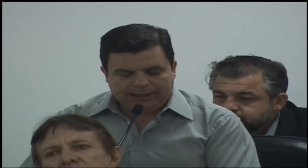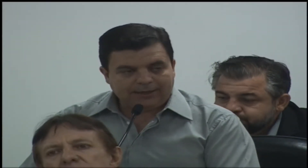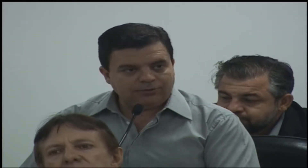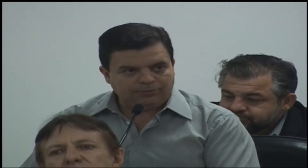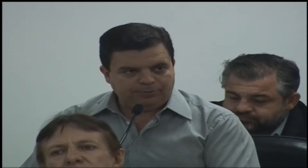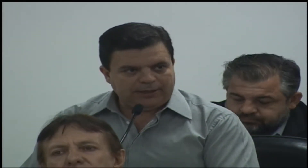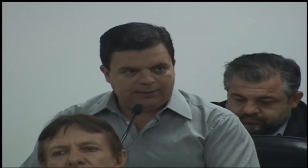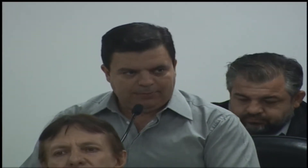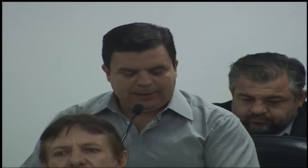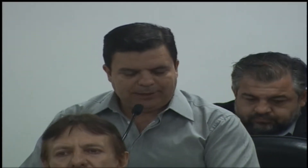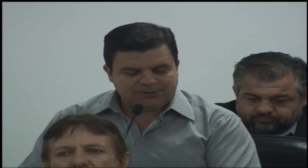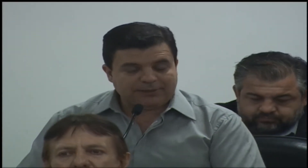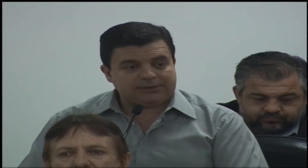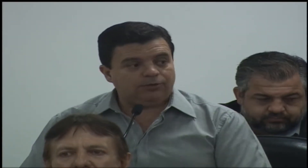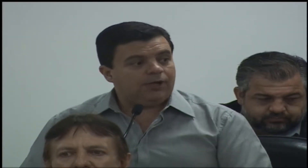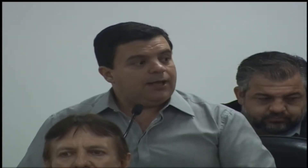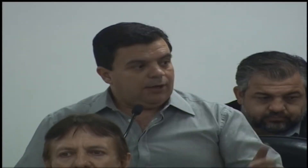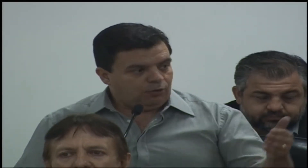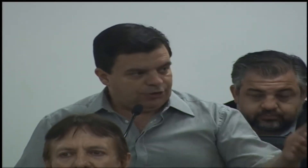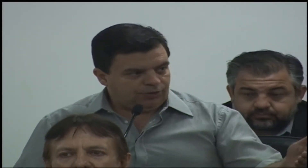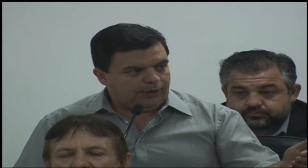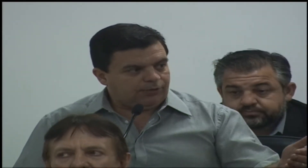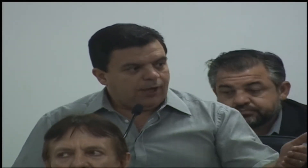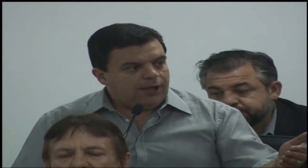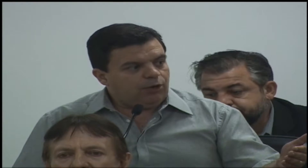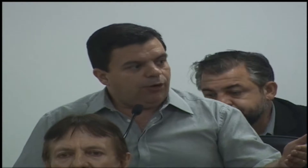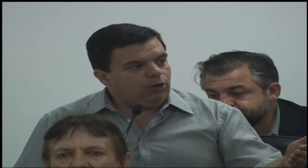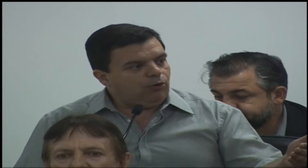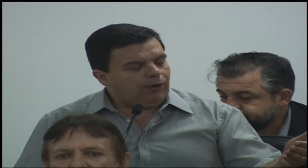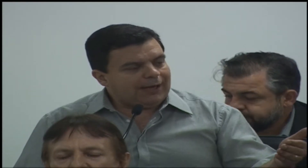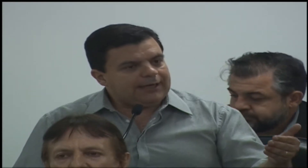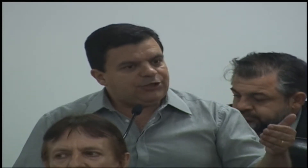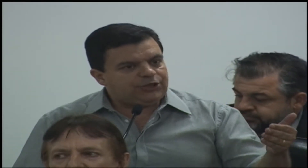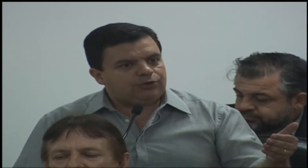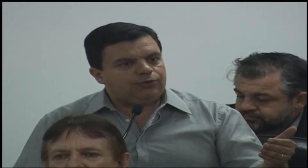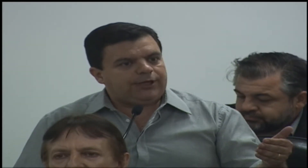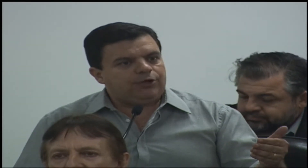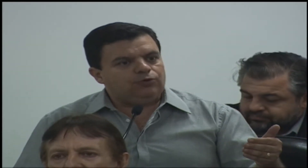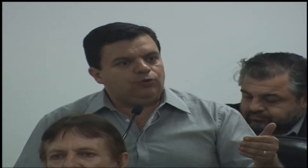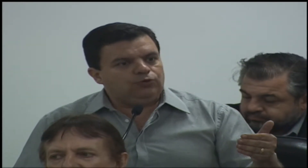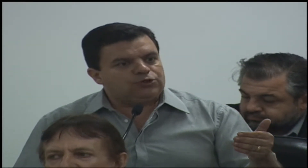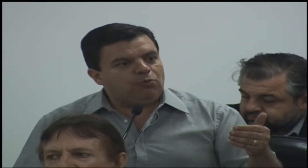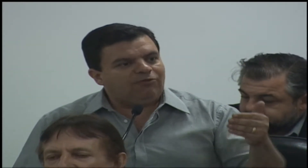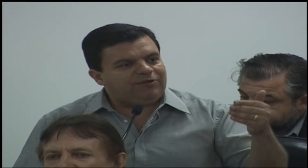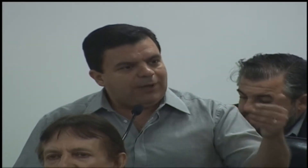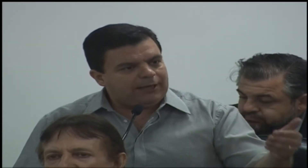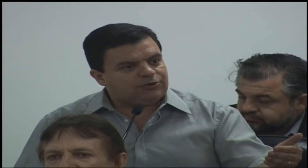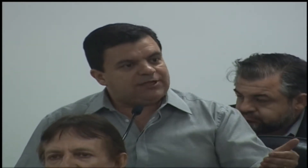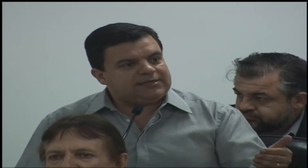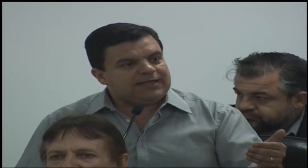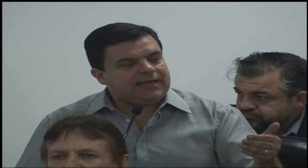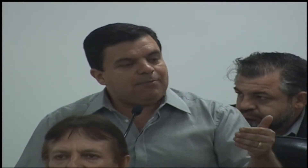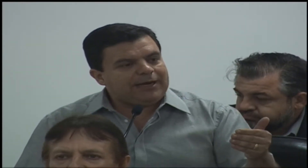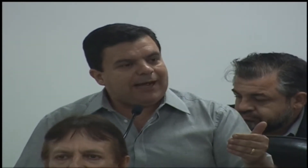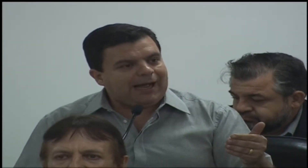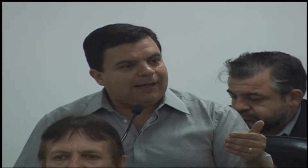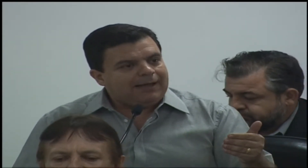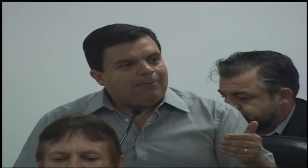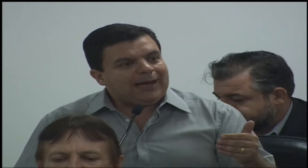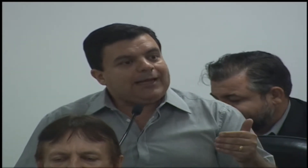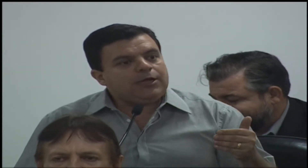população, justamente para eles não se sentirem enganados, não só pelo poder público, mas aquelas pessoas que arrebanham eles,